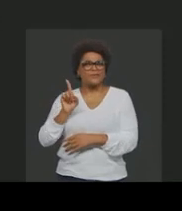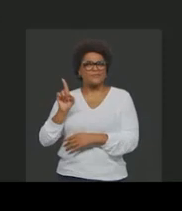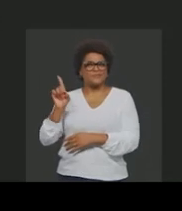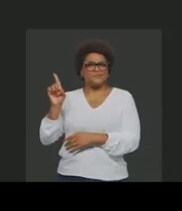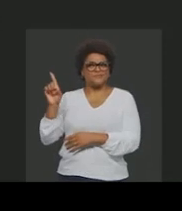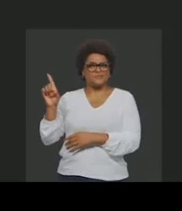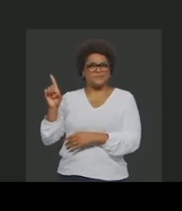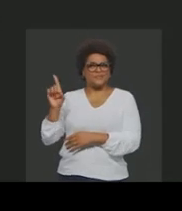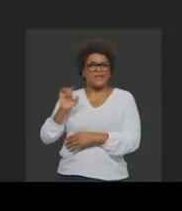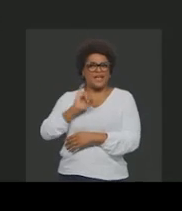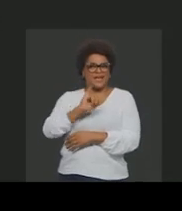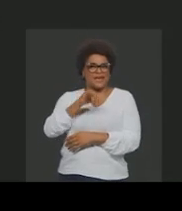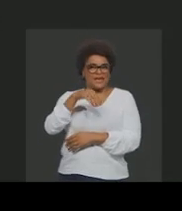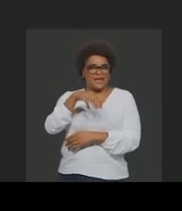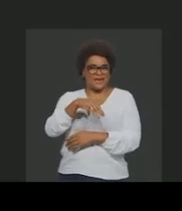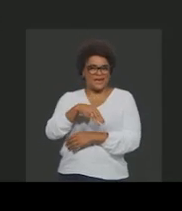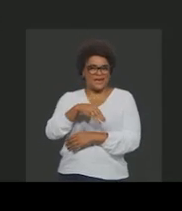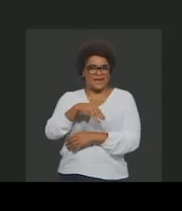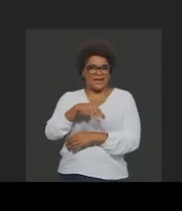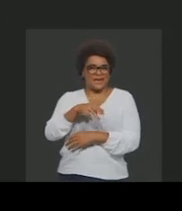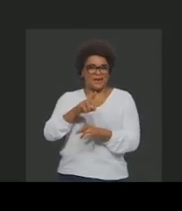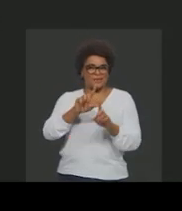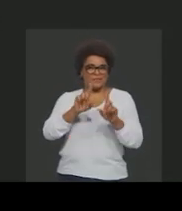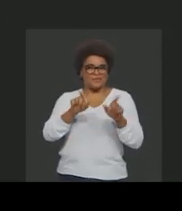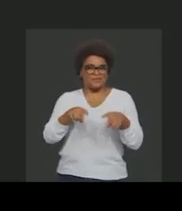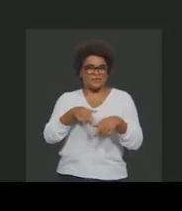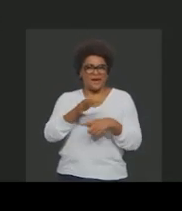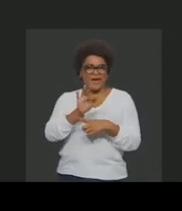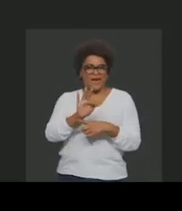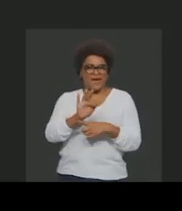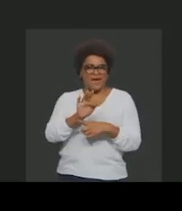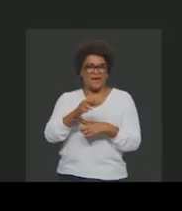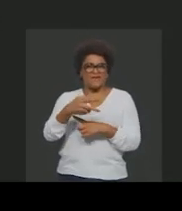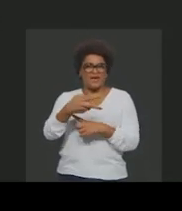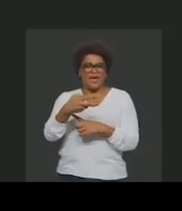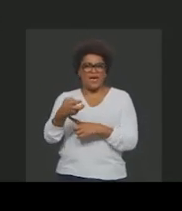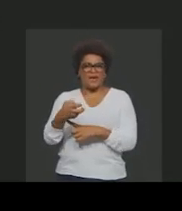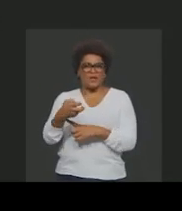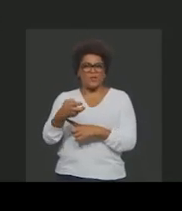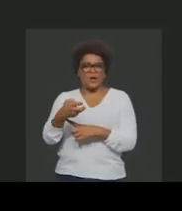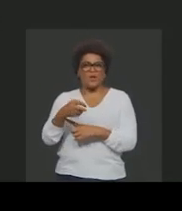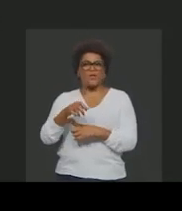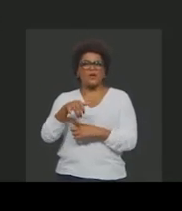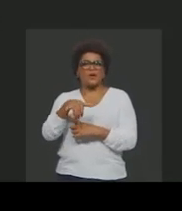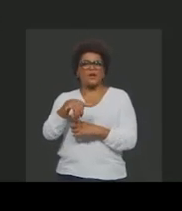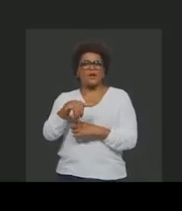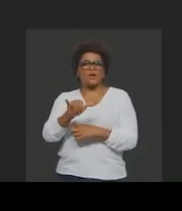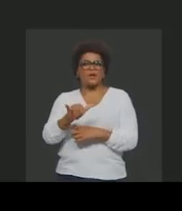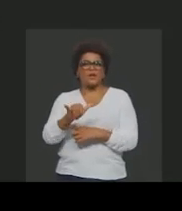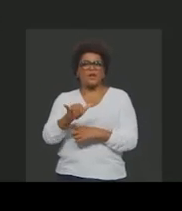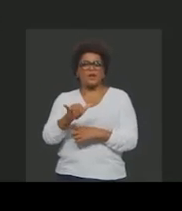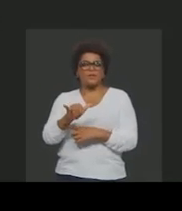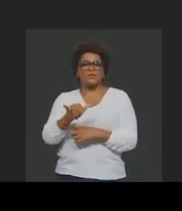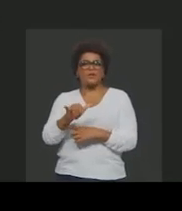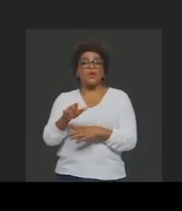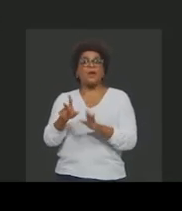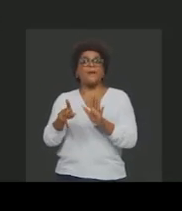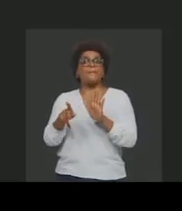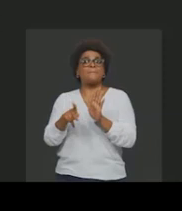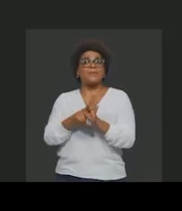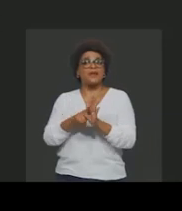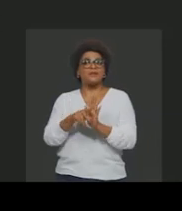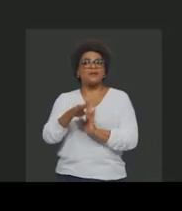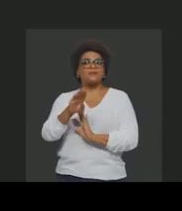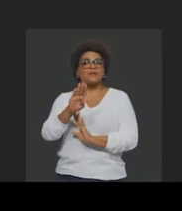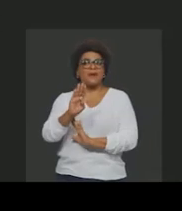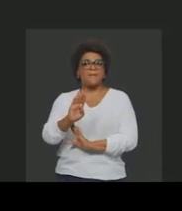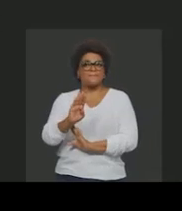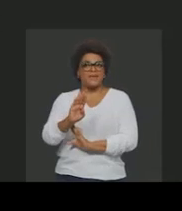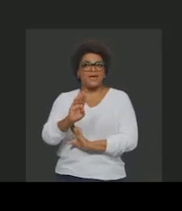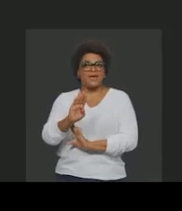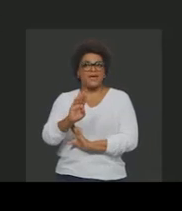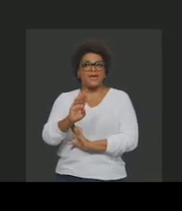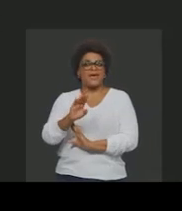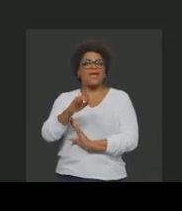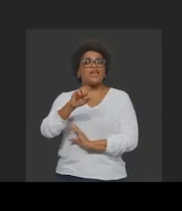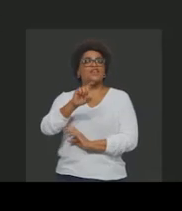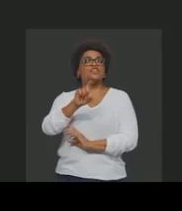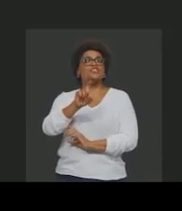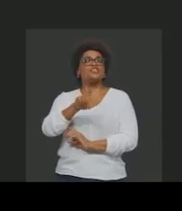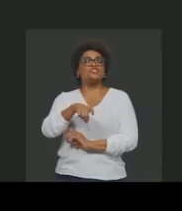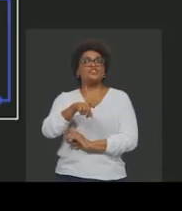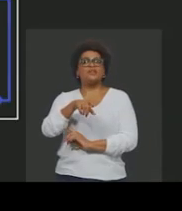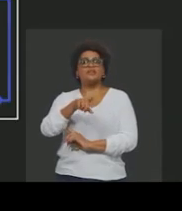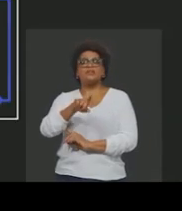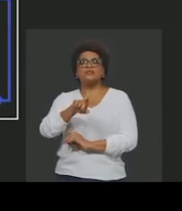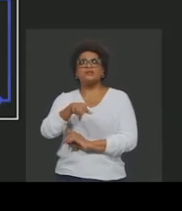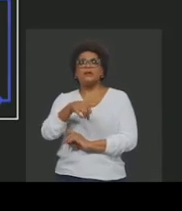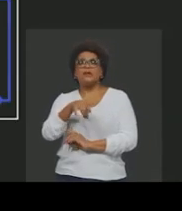B, tais que o xy está na relação, ou seja, algum x chega naquele